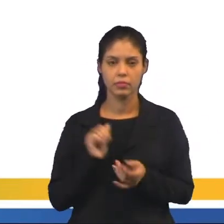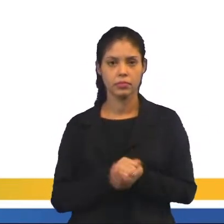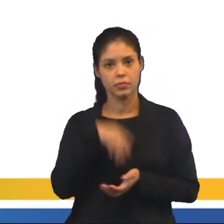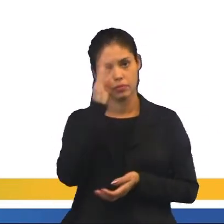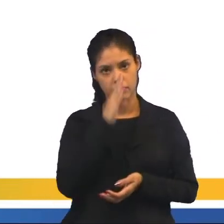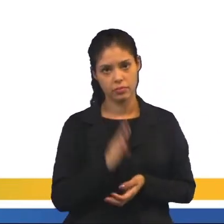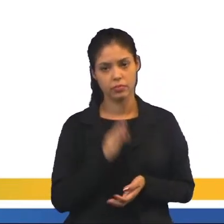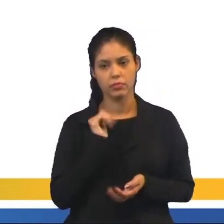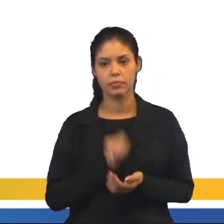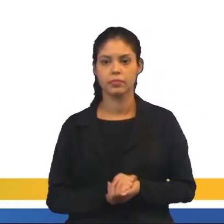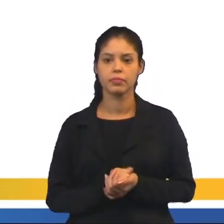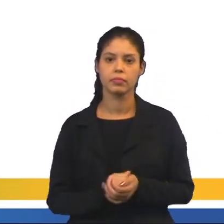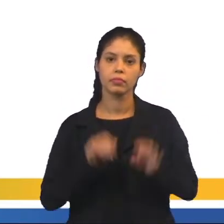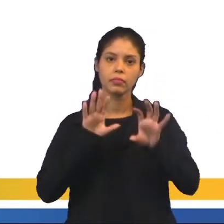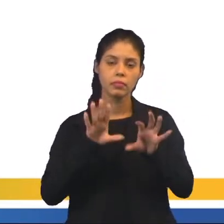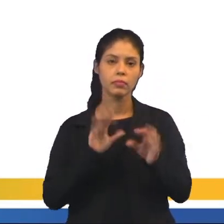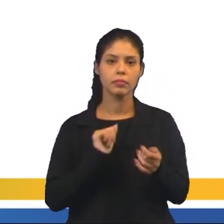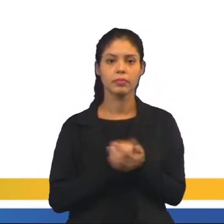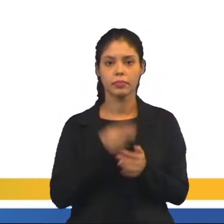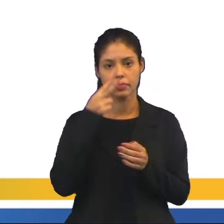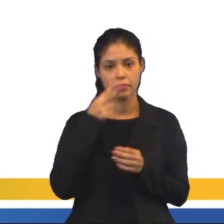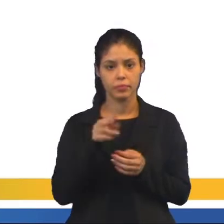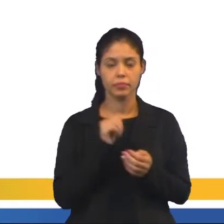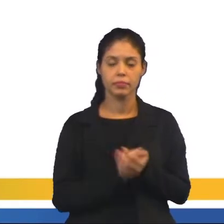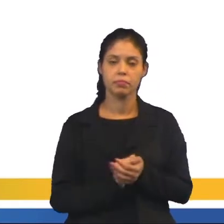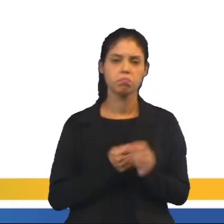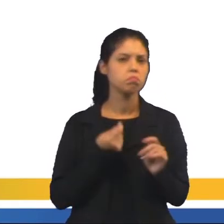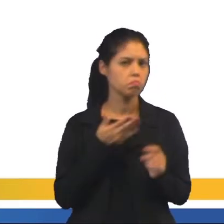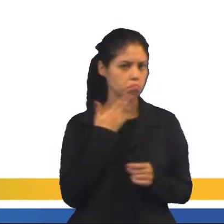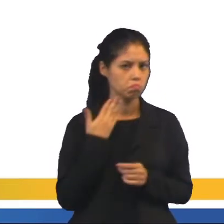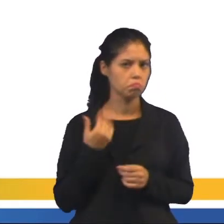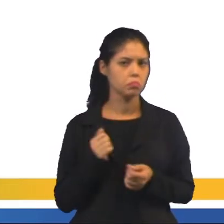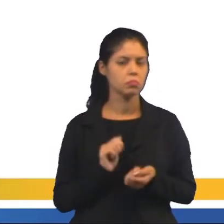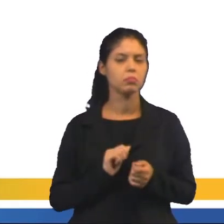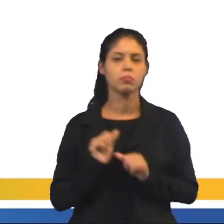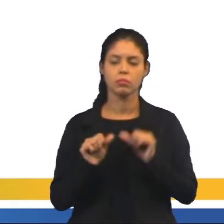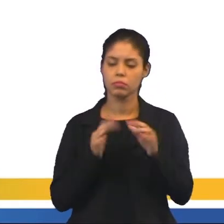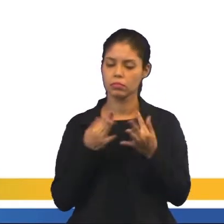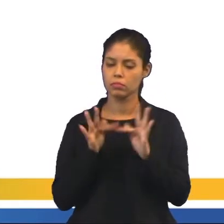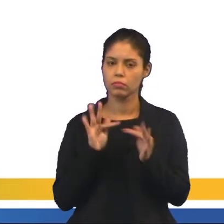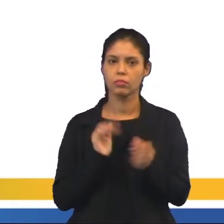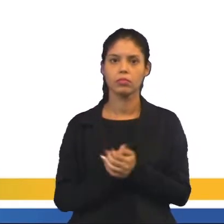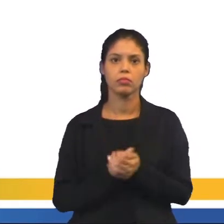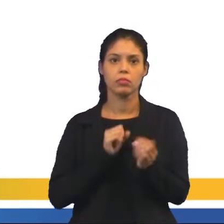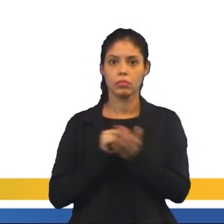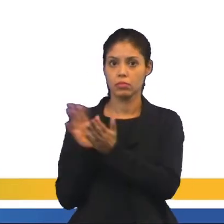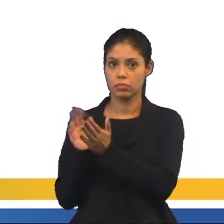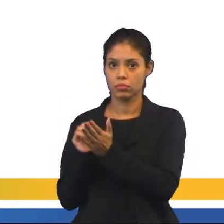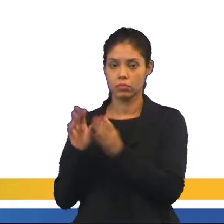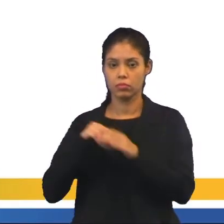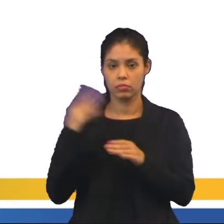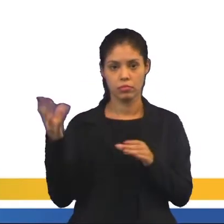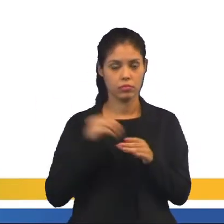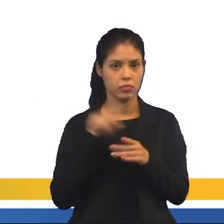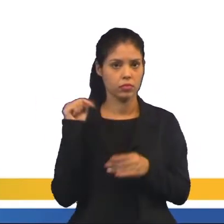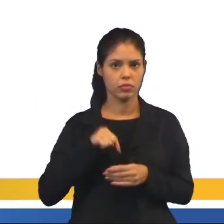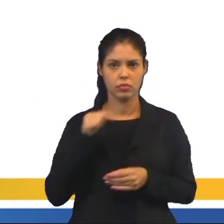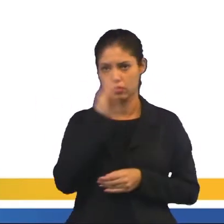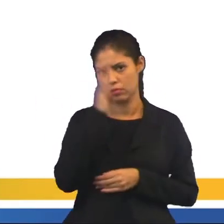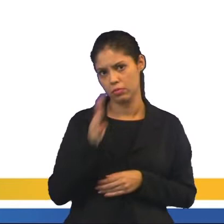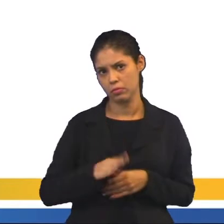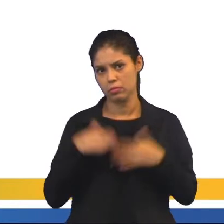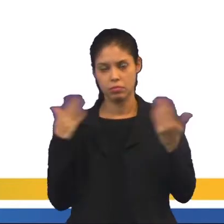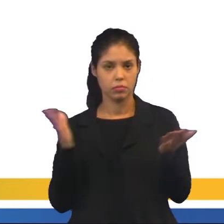do brasileiro, porque essa que nós estamos vendo aí no maquinário sofisticado, muitas delas é para exportação. Não se importa muito com o